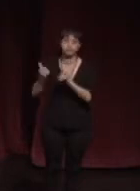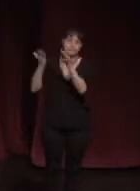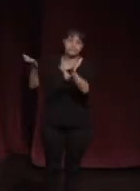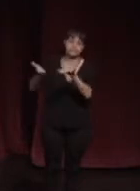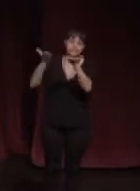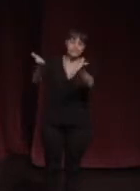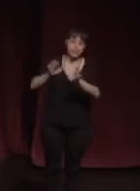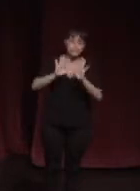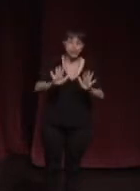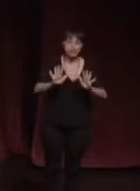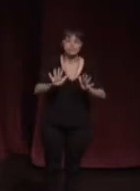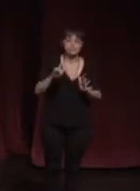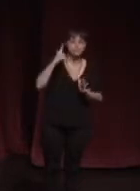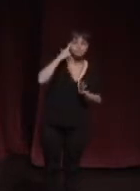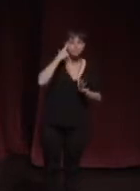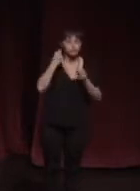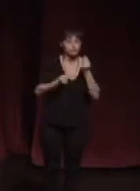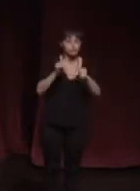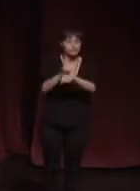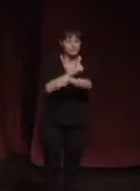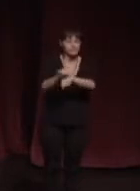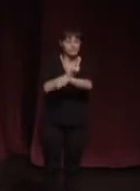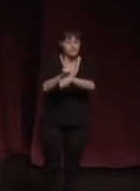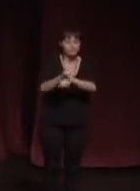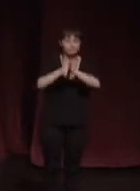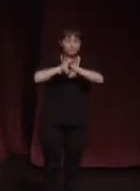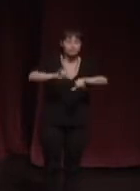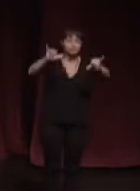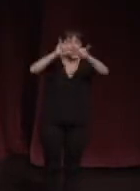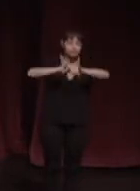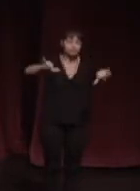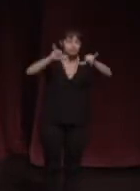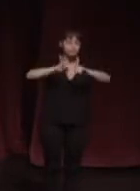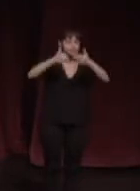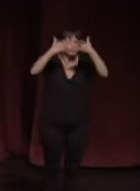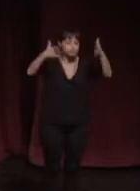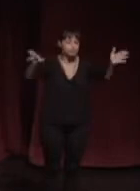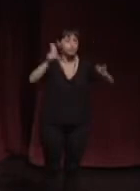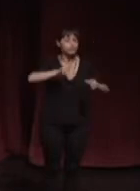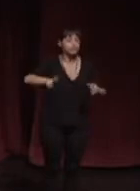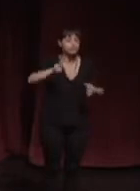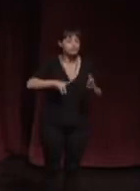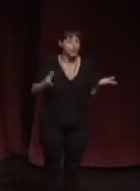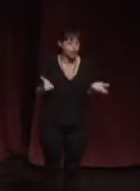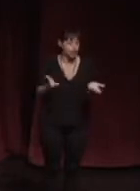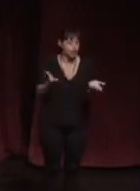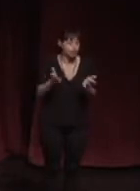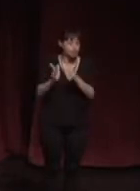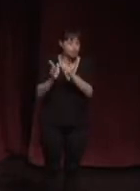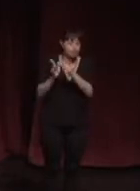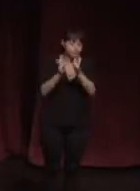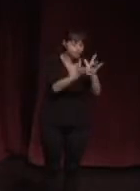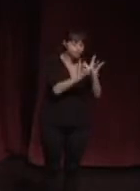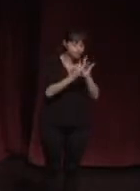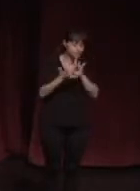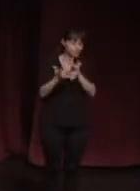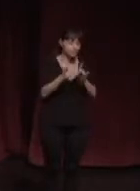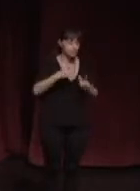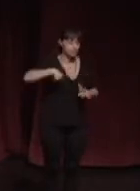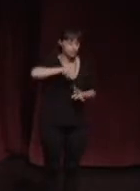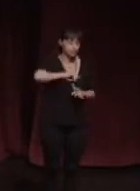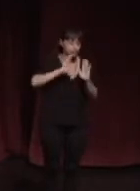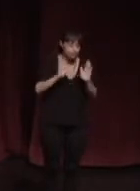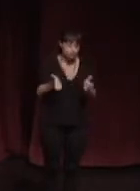sentido, e ampliar essa divulgação fazendo uso das redes que nós já participamos e articulando